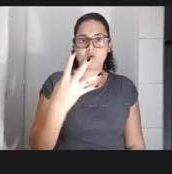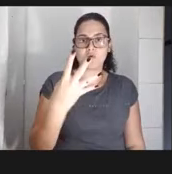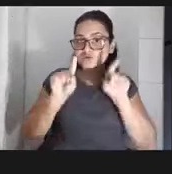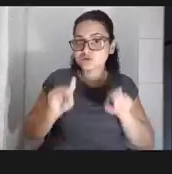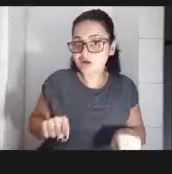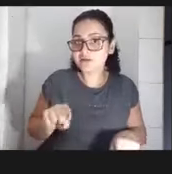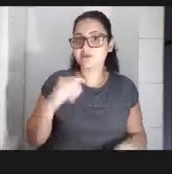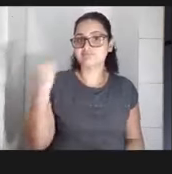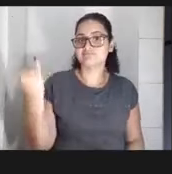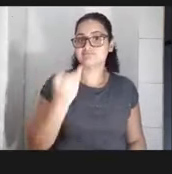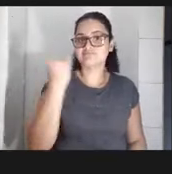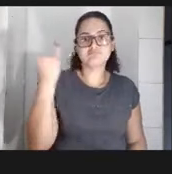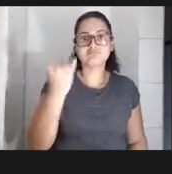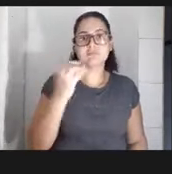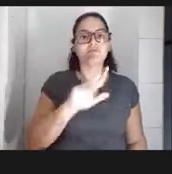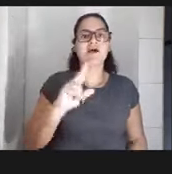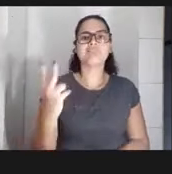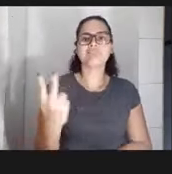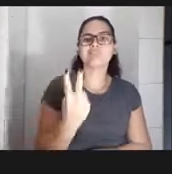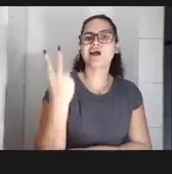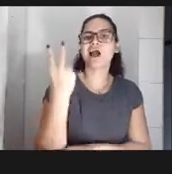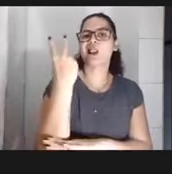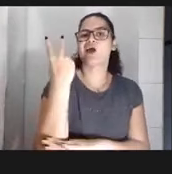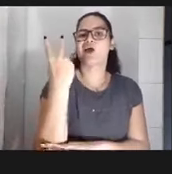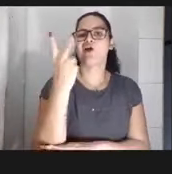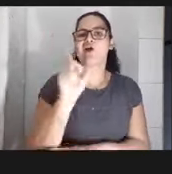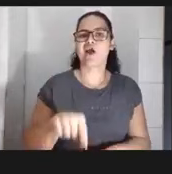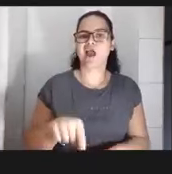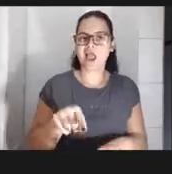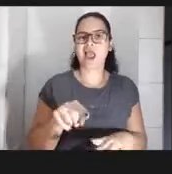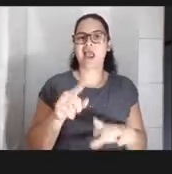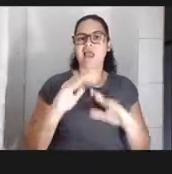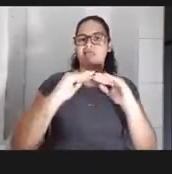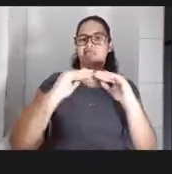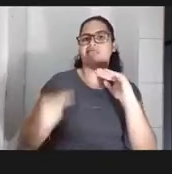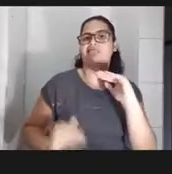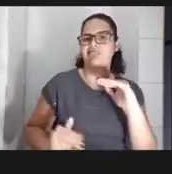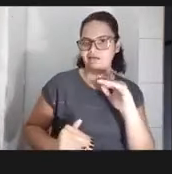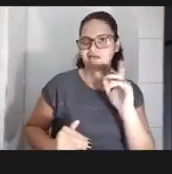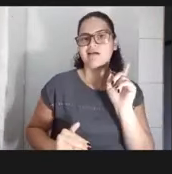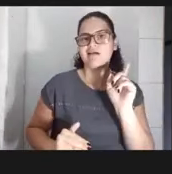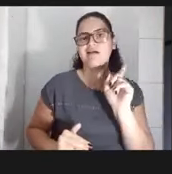valorizar, ao contrário, para desvalorizar, né? Que no Paraná